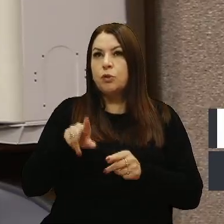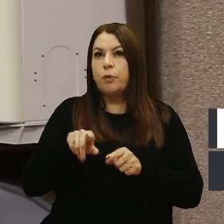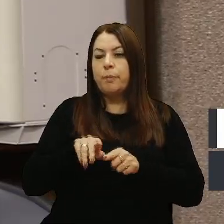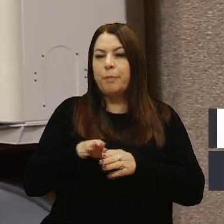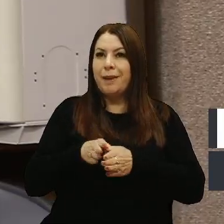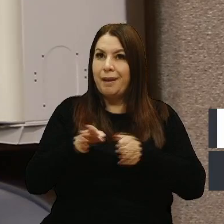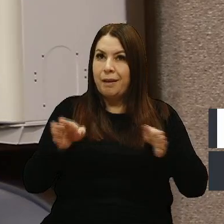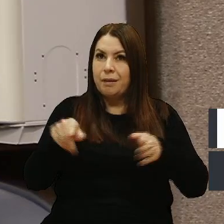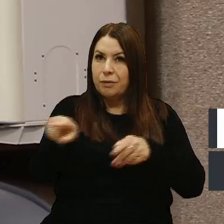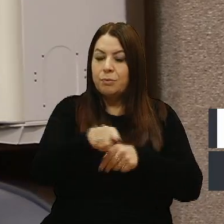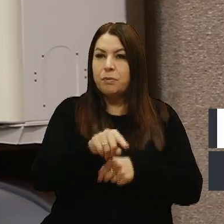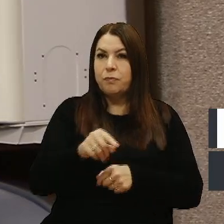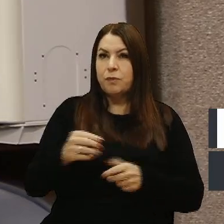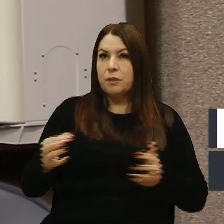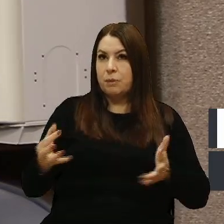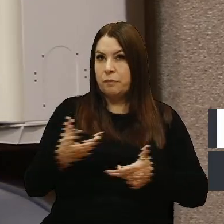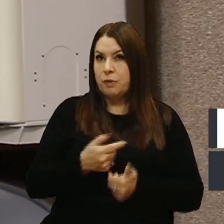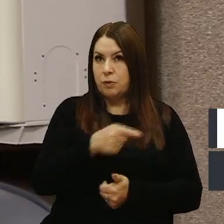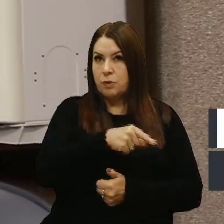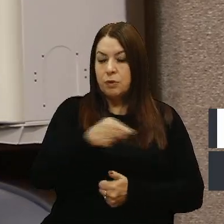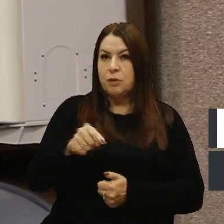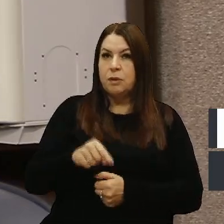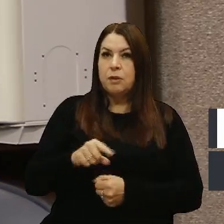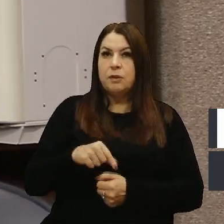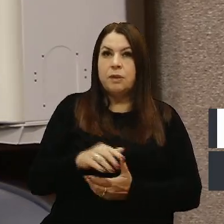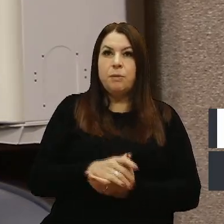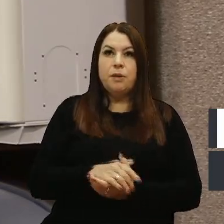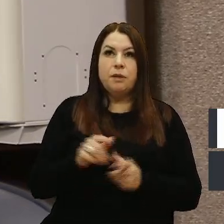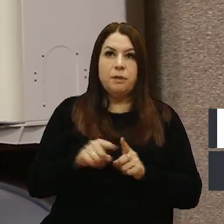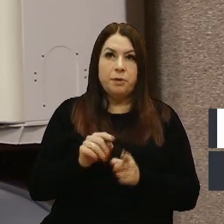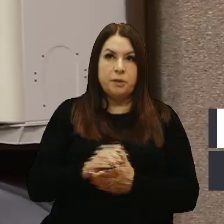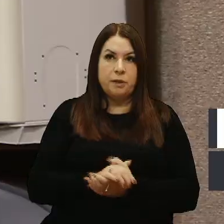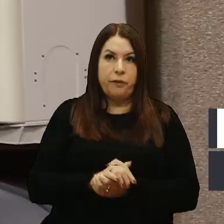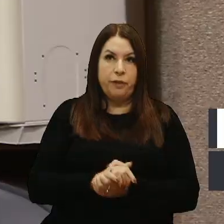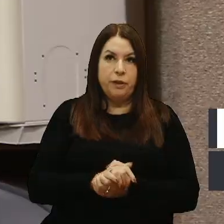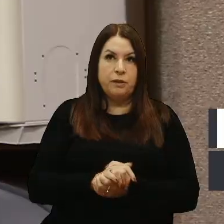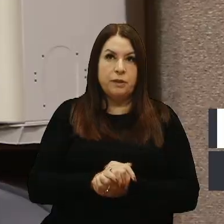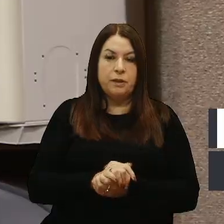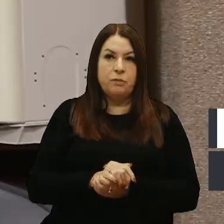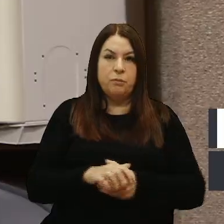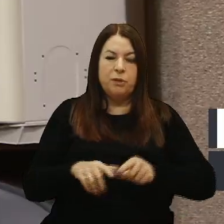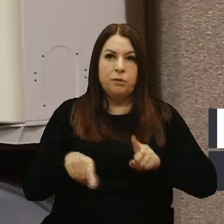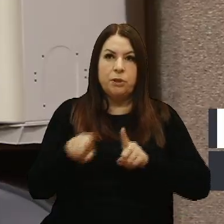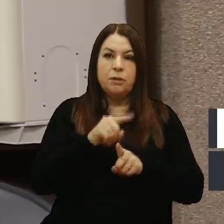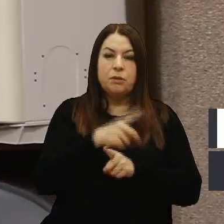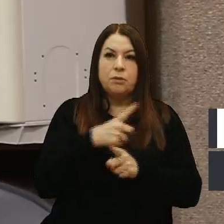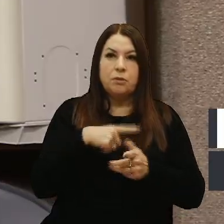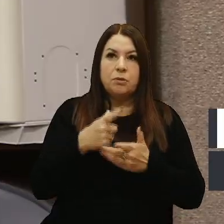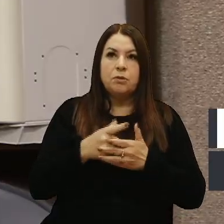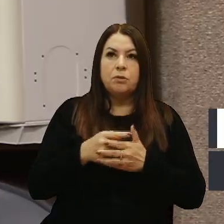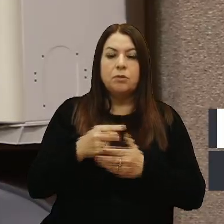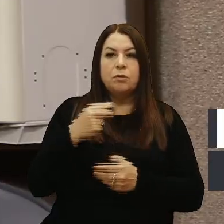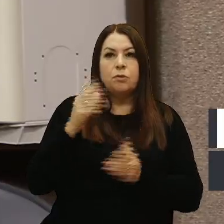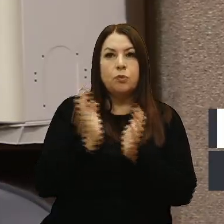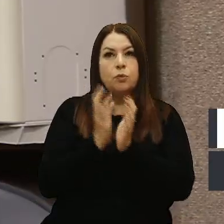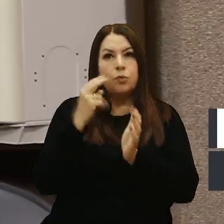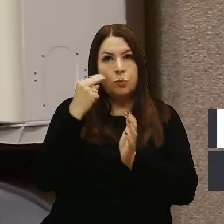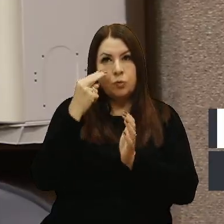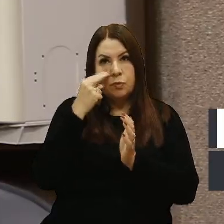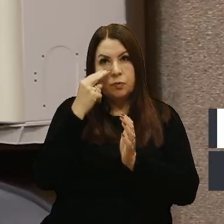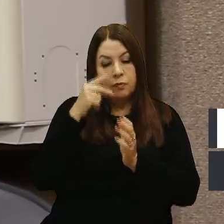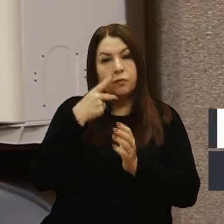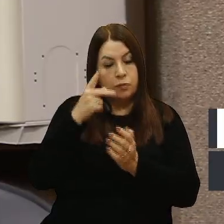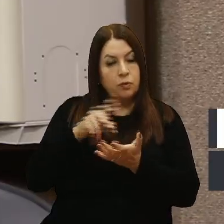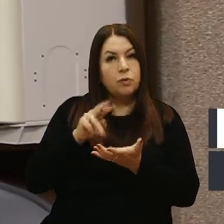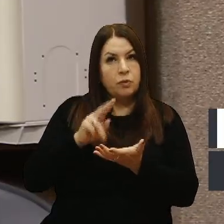duplicada, vai ser fantástico, mas naquele ponto ali realmente precisa algo diferenciado. E o colega Sandro Fantinel falou a real